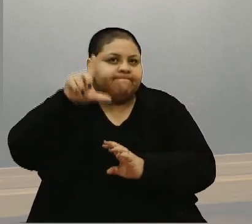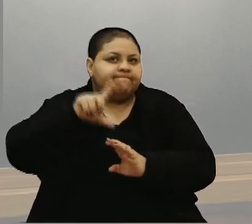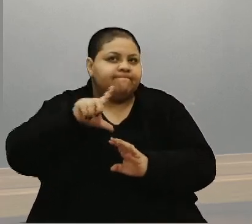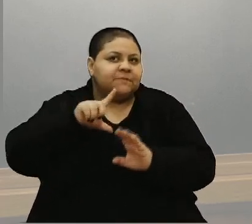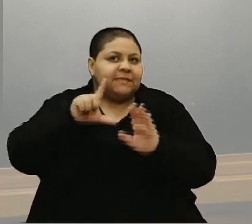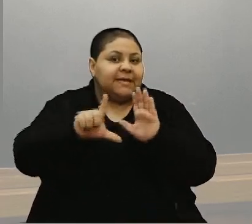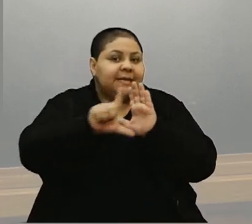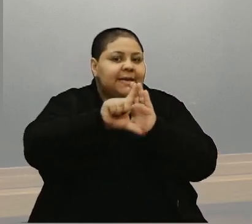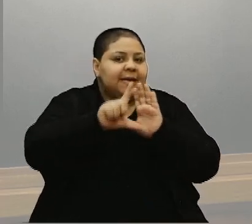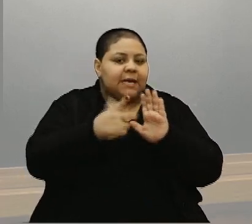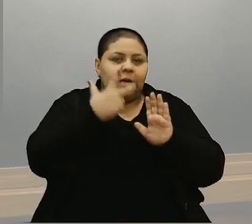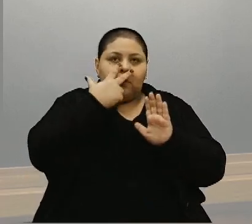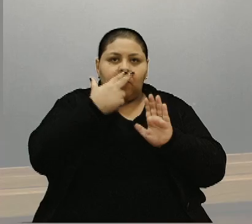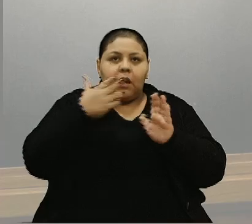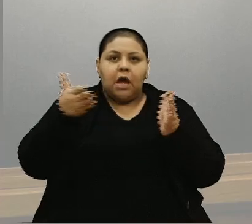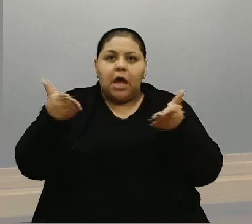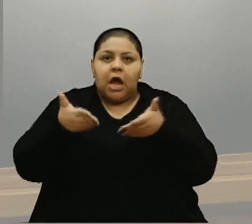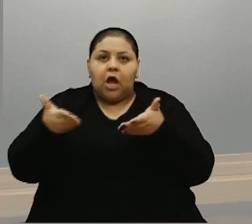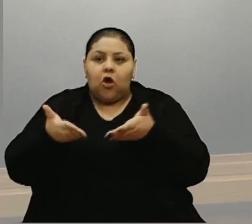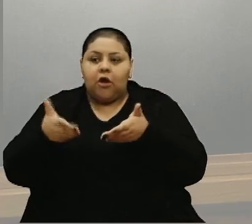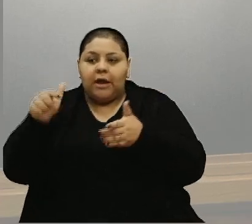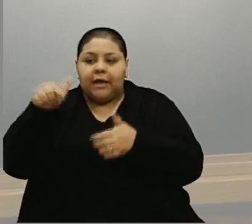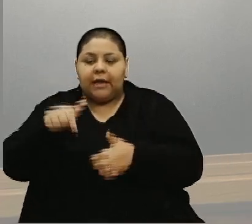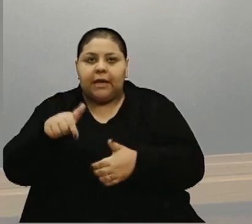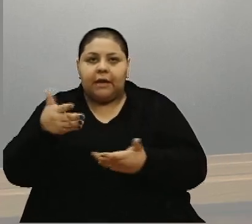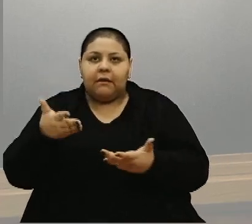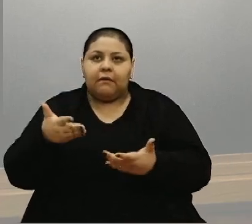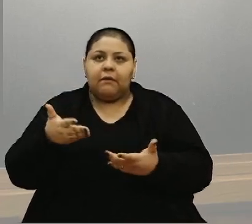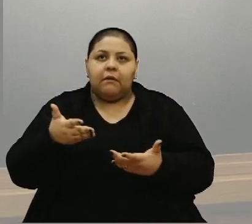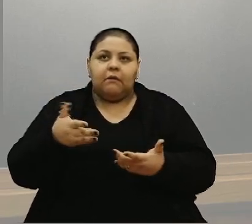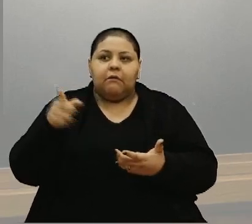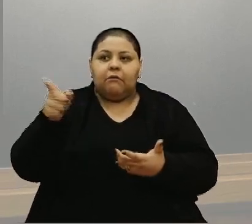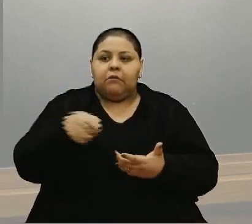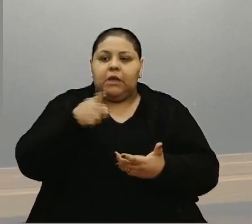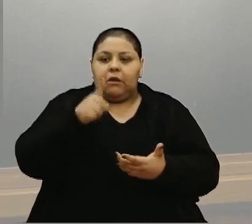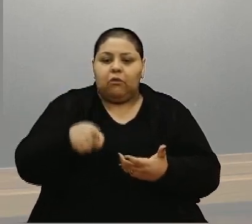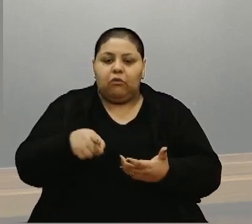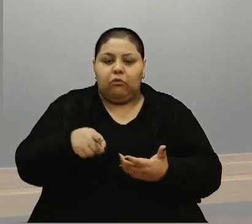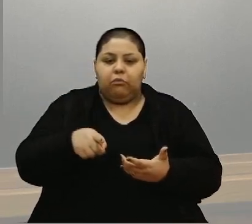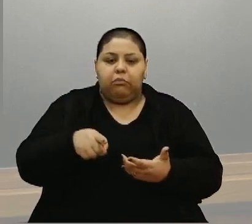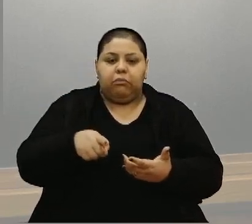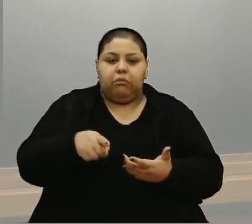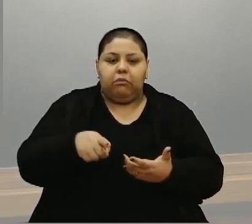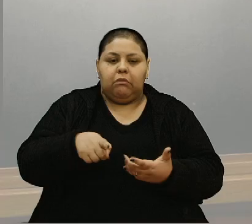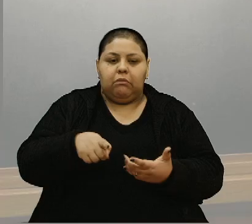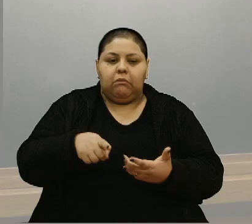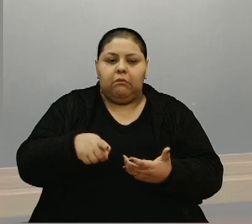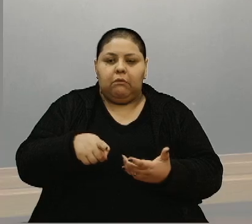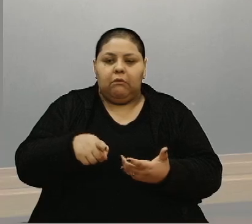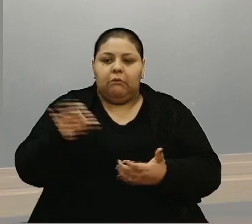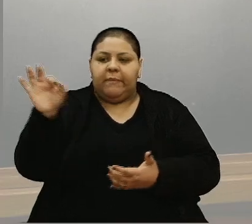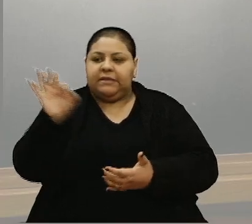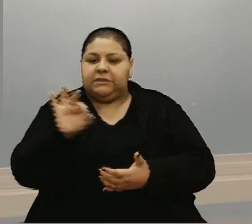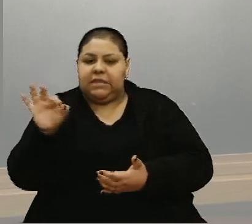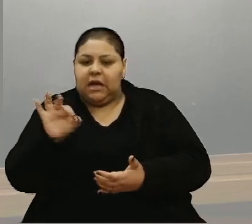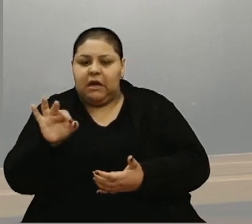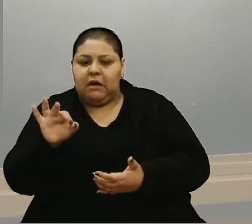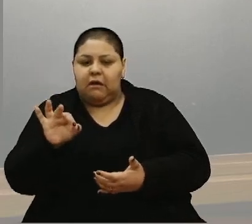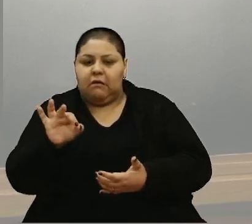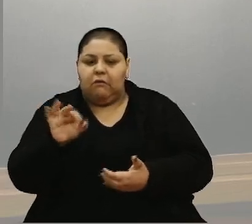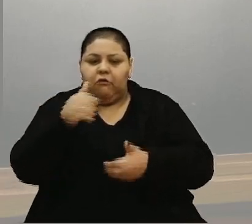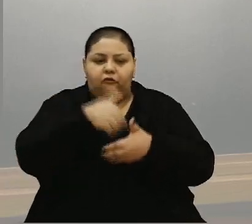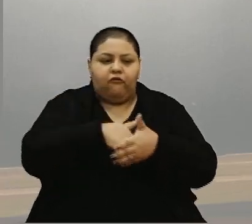coisa, porque agora nós estamos aqui, sabe? Derruba um veto, faz parcial, faz de novo, vai